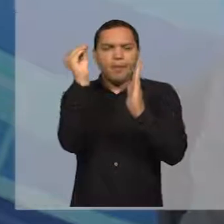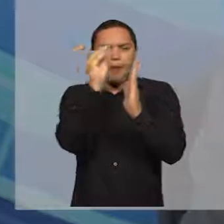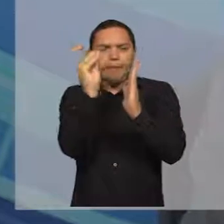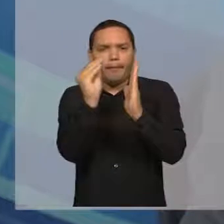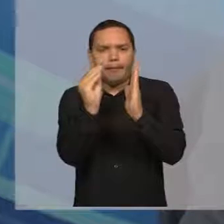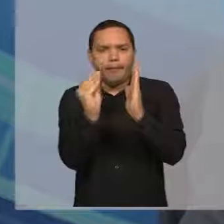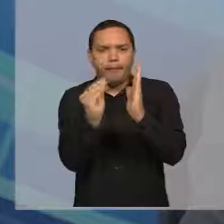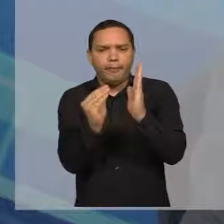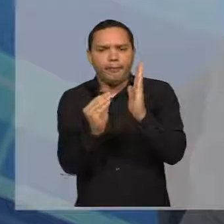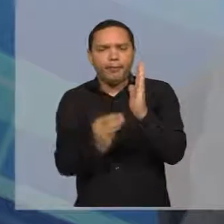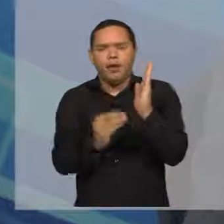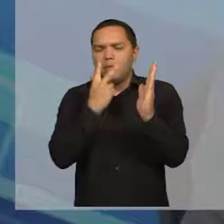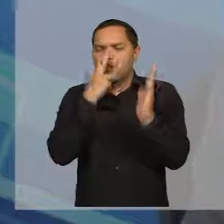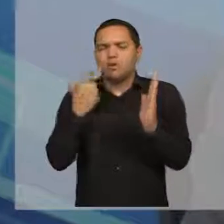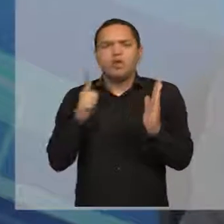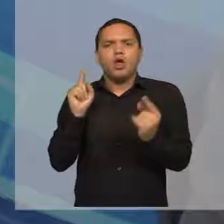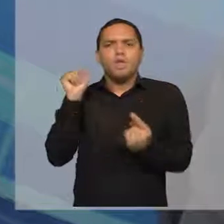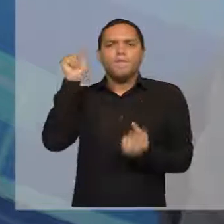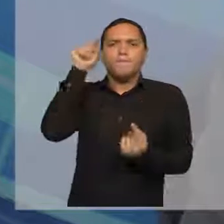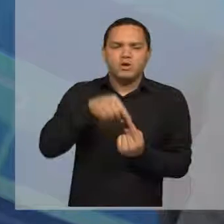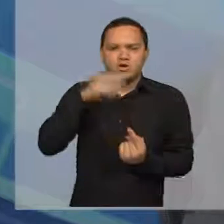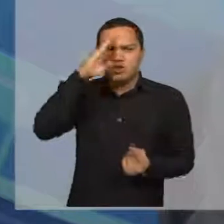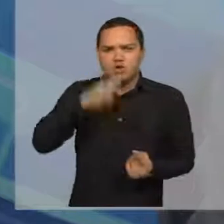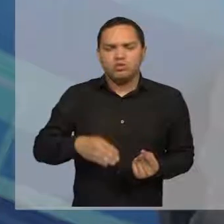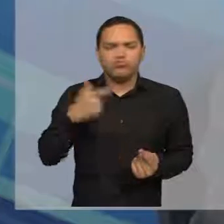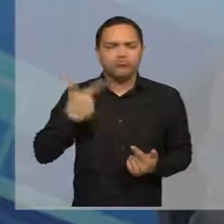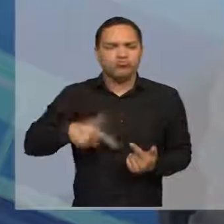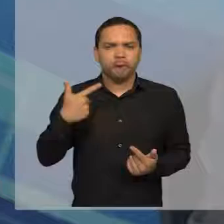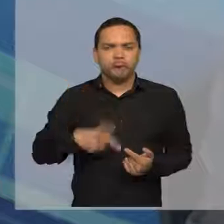espera de um plano de governo é que a gente tenha